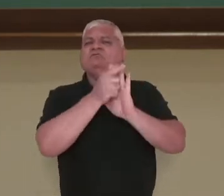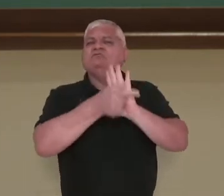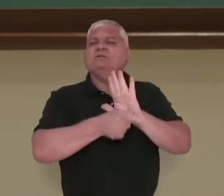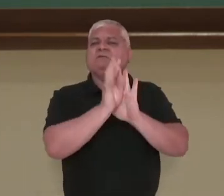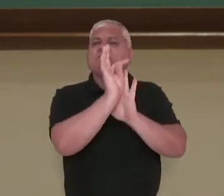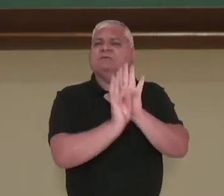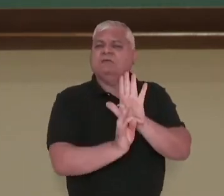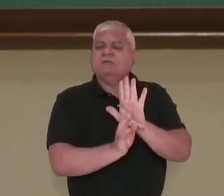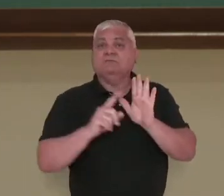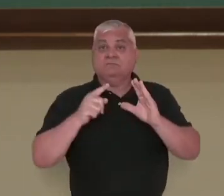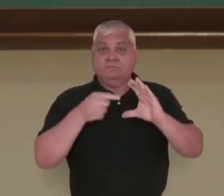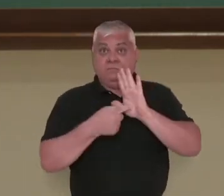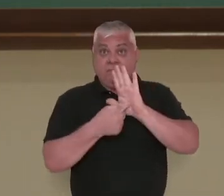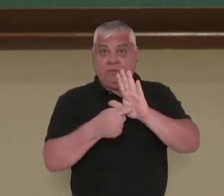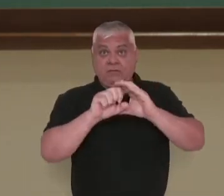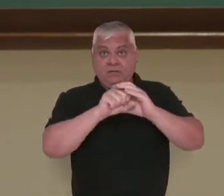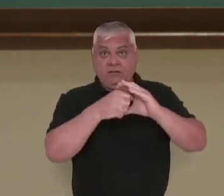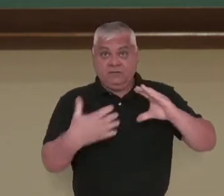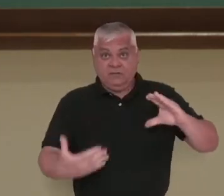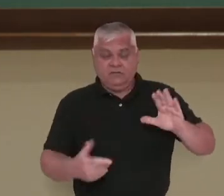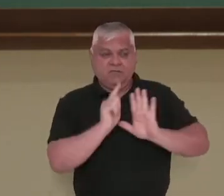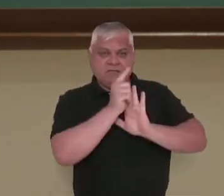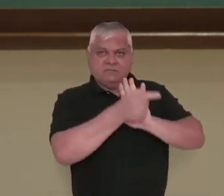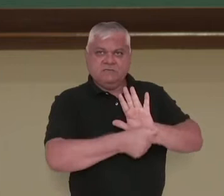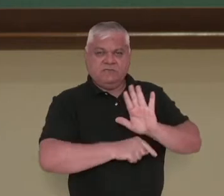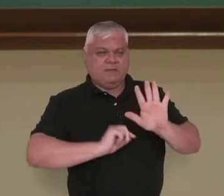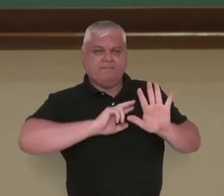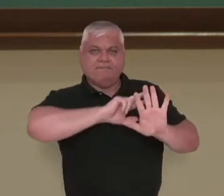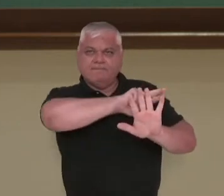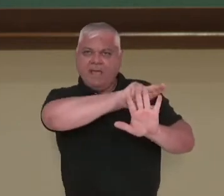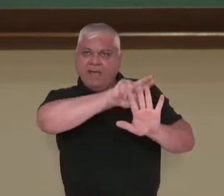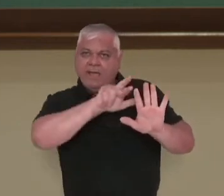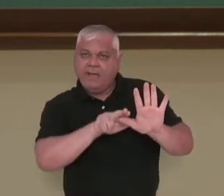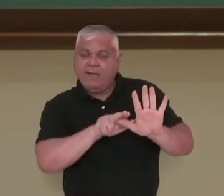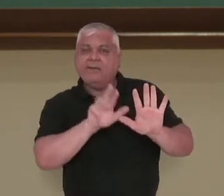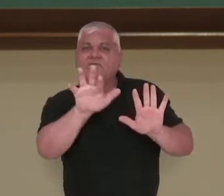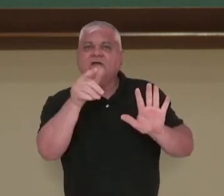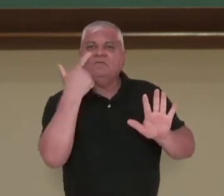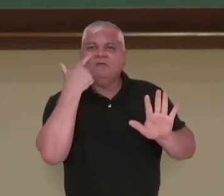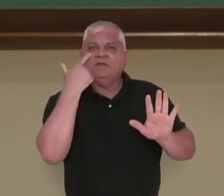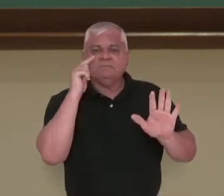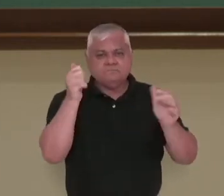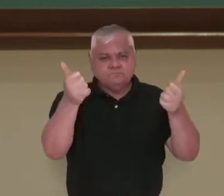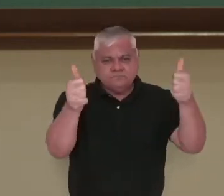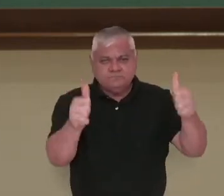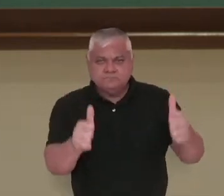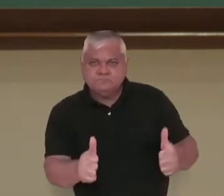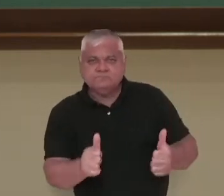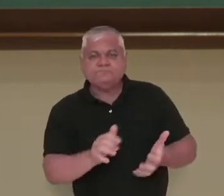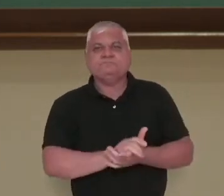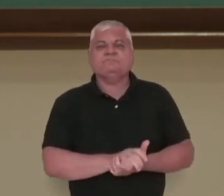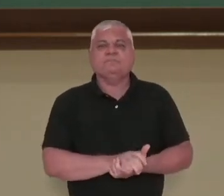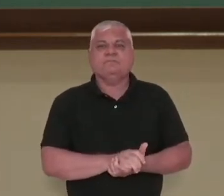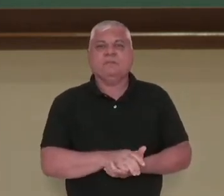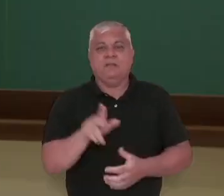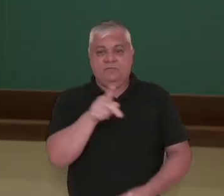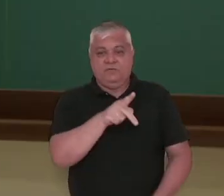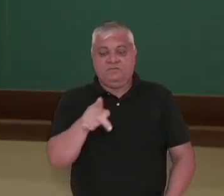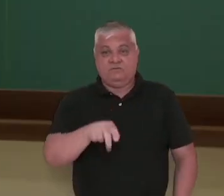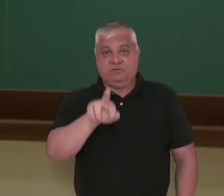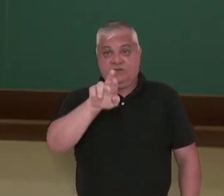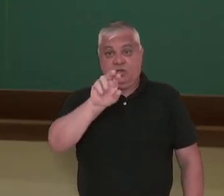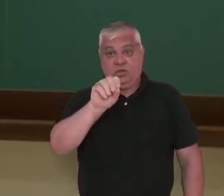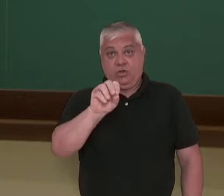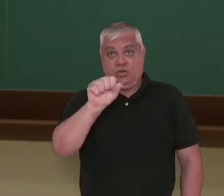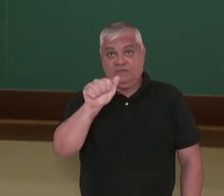algumas características, assim como todos os gêneros discursivos. E a gente vai analisar quais são essas características. Eu sou a professora Rosa